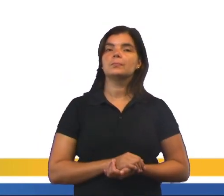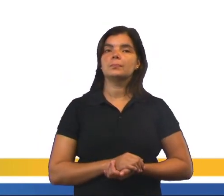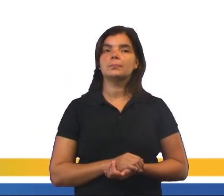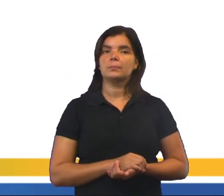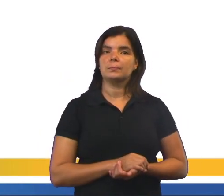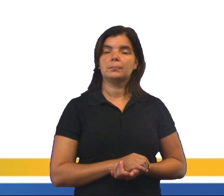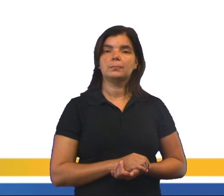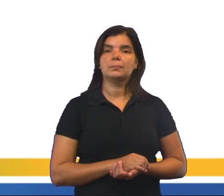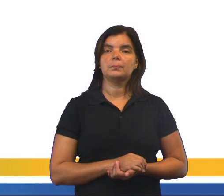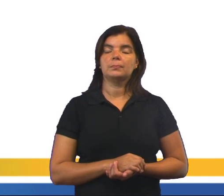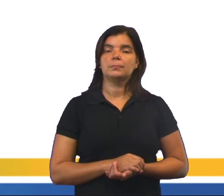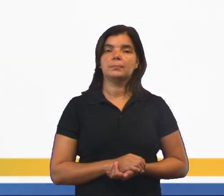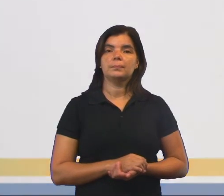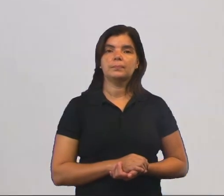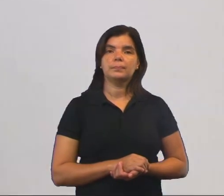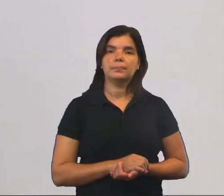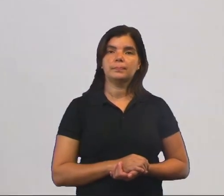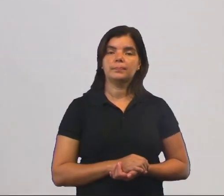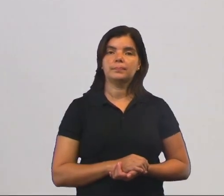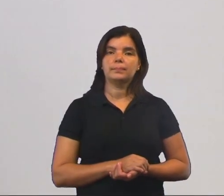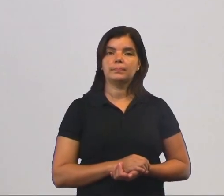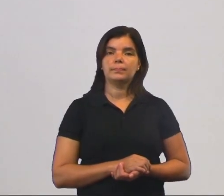tá bom? E até a próxima aula.